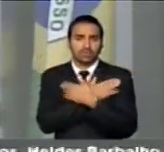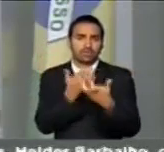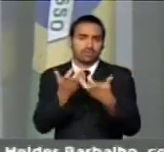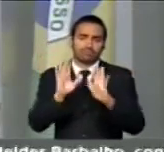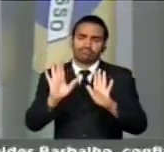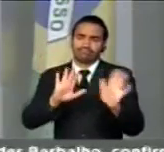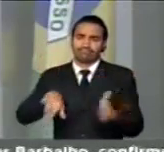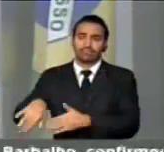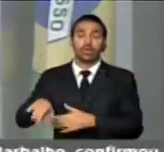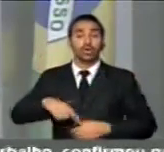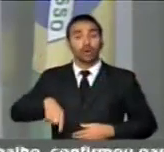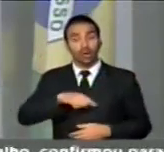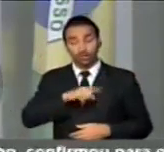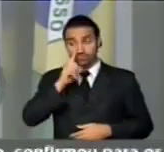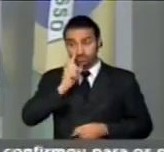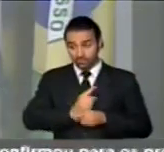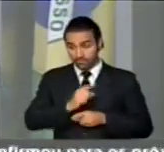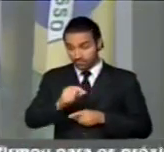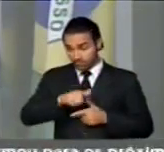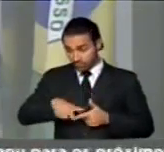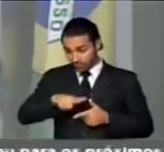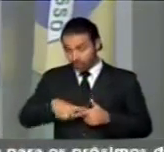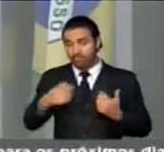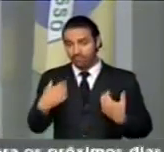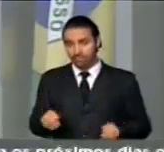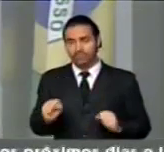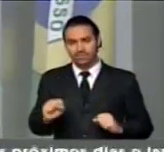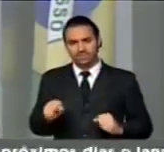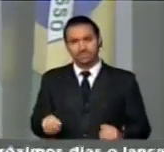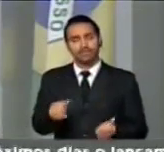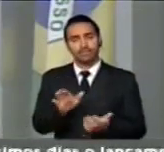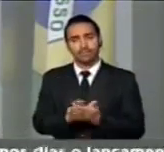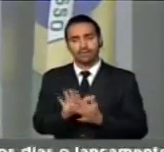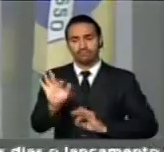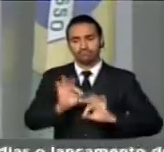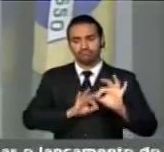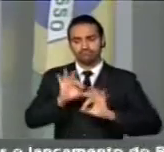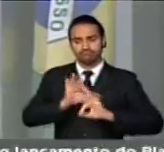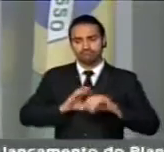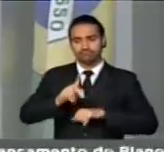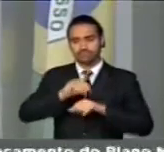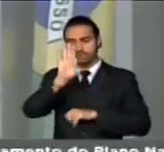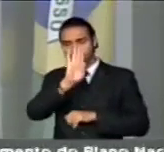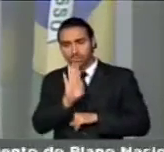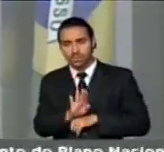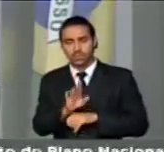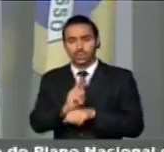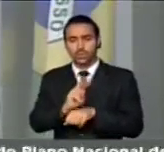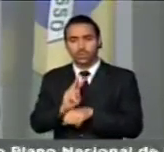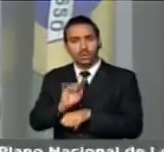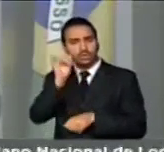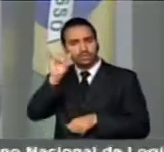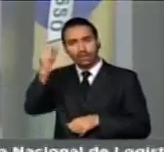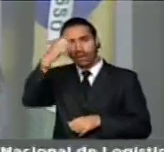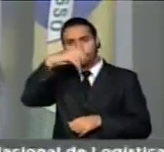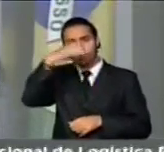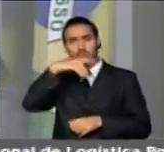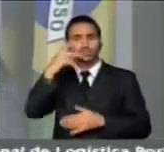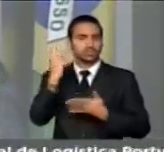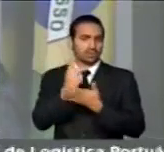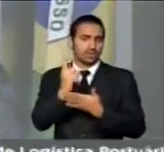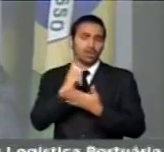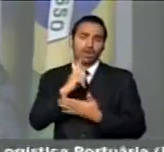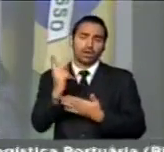Nós temos que, diante do problema, enfrentar o problema, reorganizar o país, controlar os abusos que têm